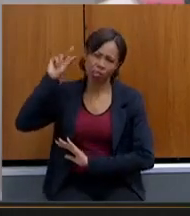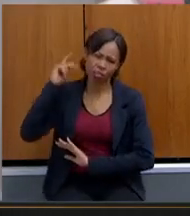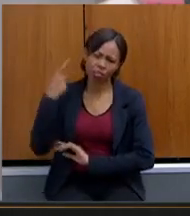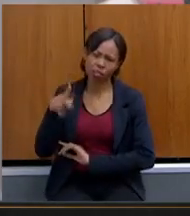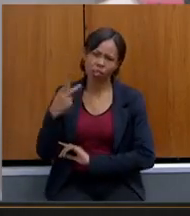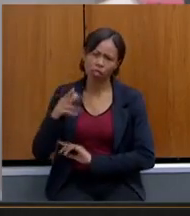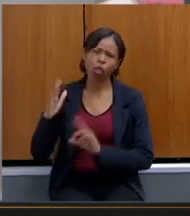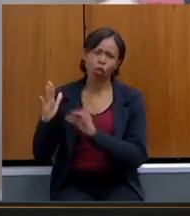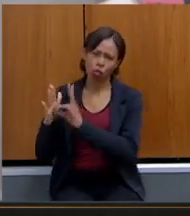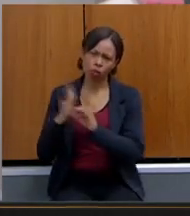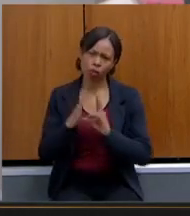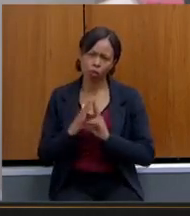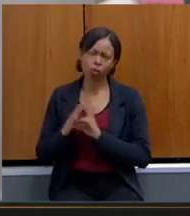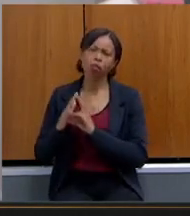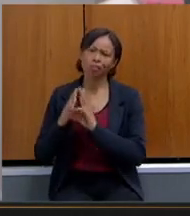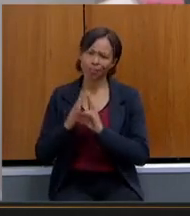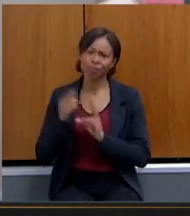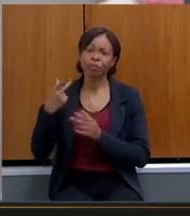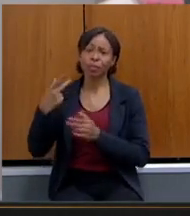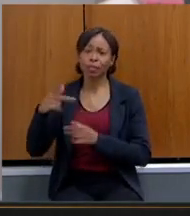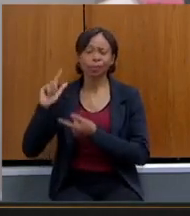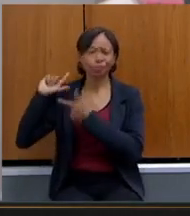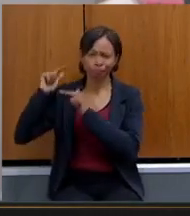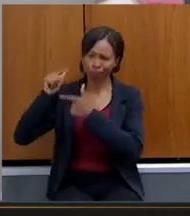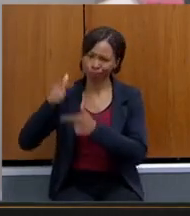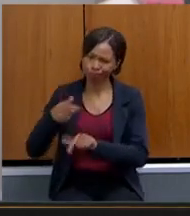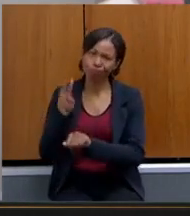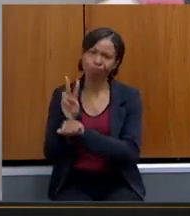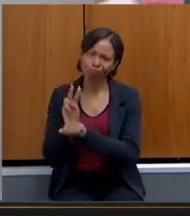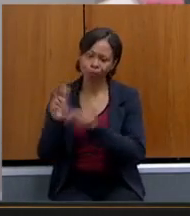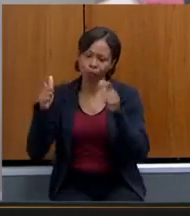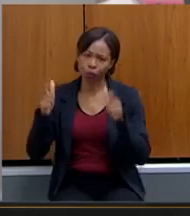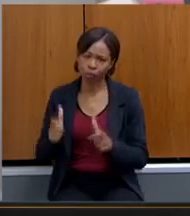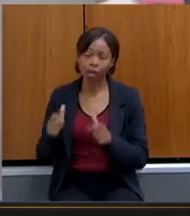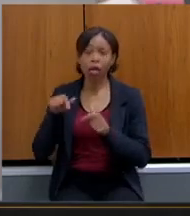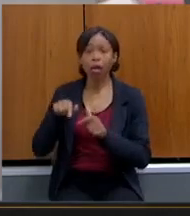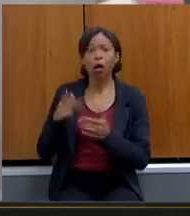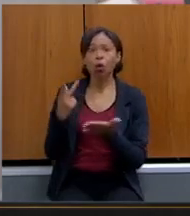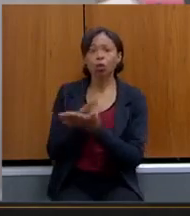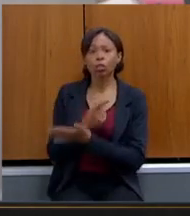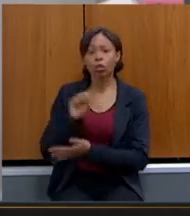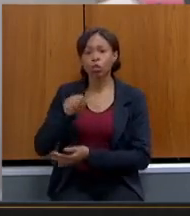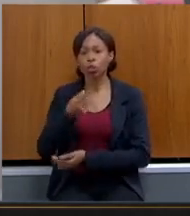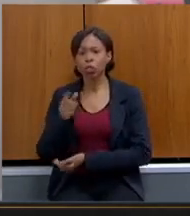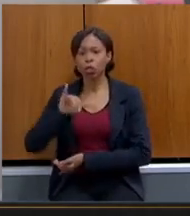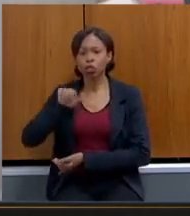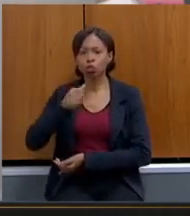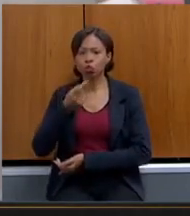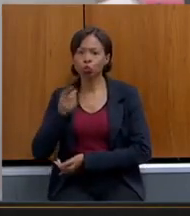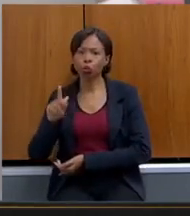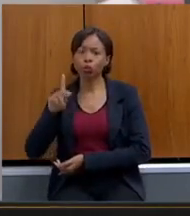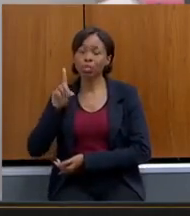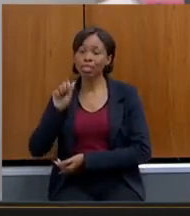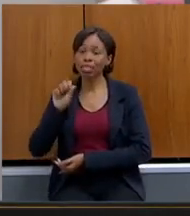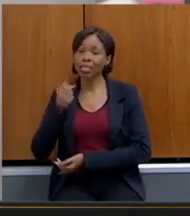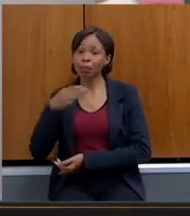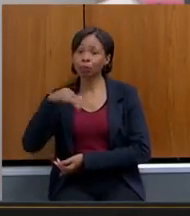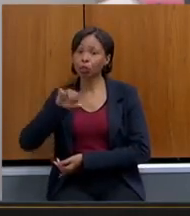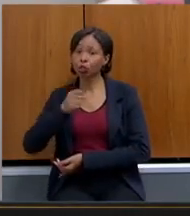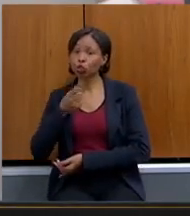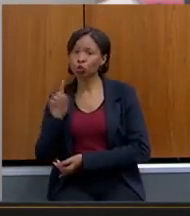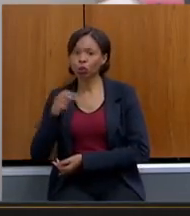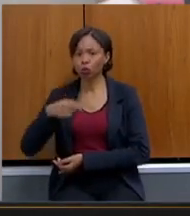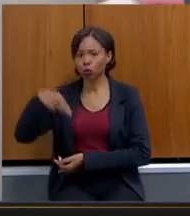xakriabá preservando seus saberes tradicionais É corrido no município de São João das Missões norte de Minas se